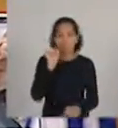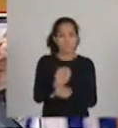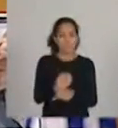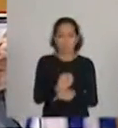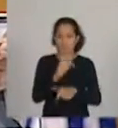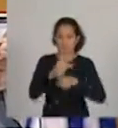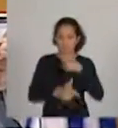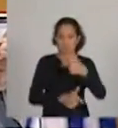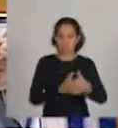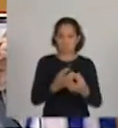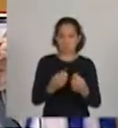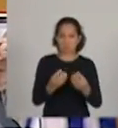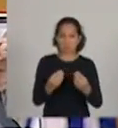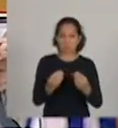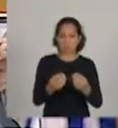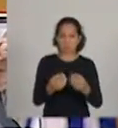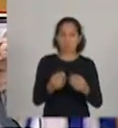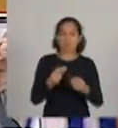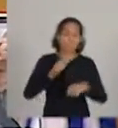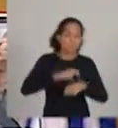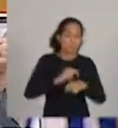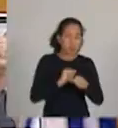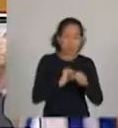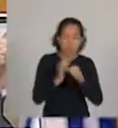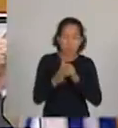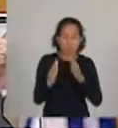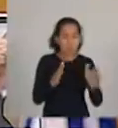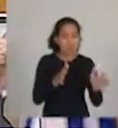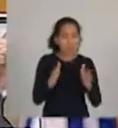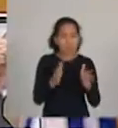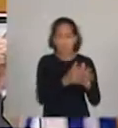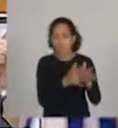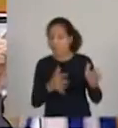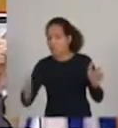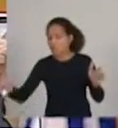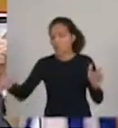deixar claro, diante da pandemia, estando na linha de frente,